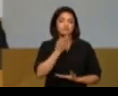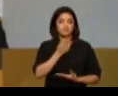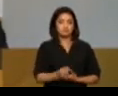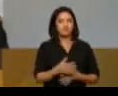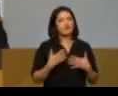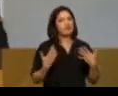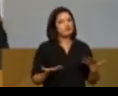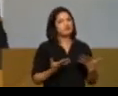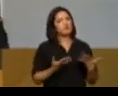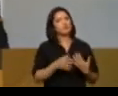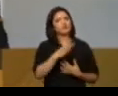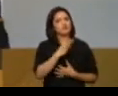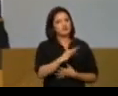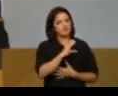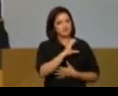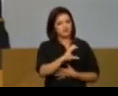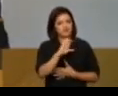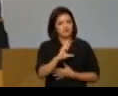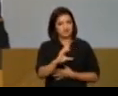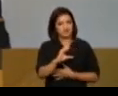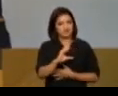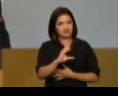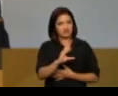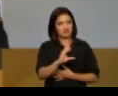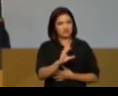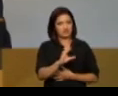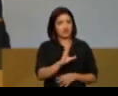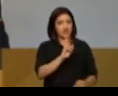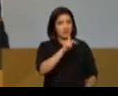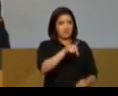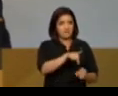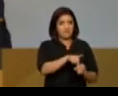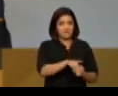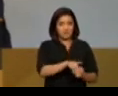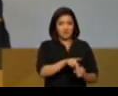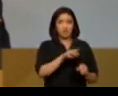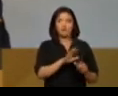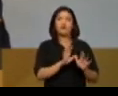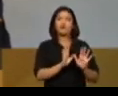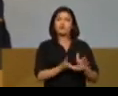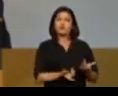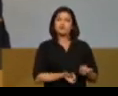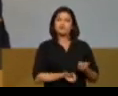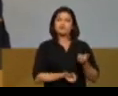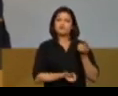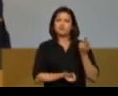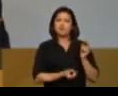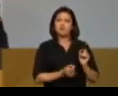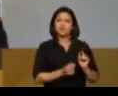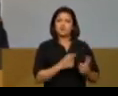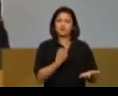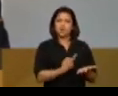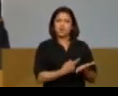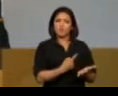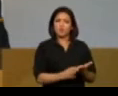nesse termo de cessação de conduta, TCC, a Petrobras, de forma muito estranha, se comprometeu